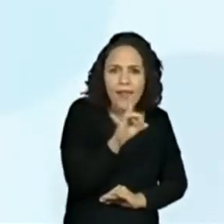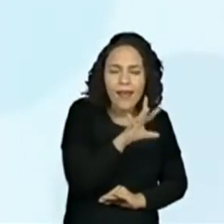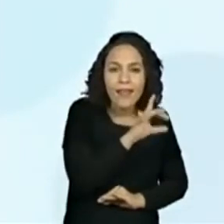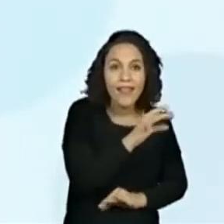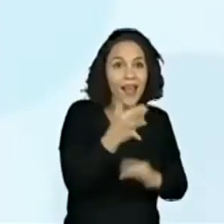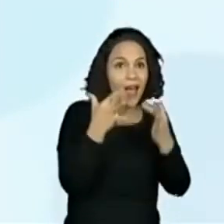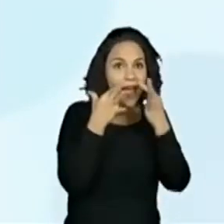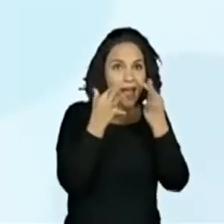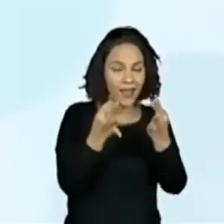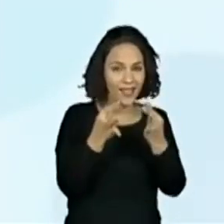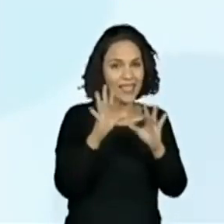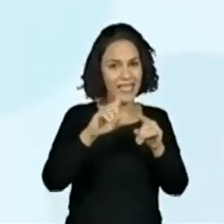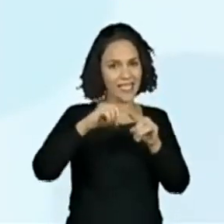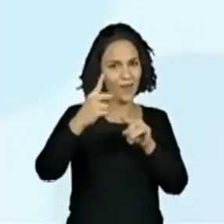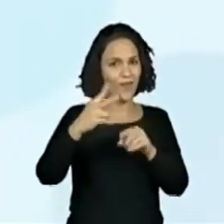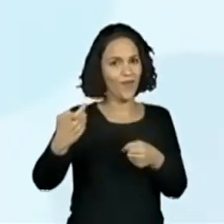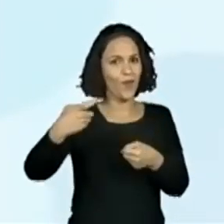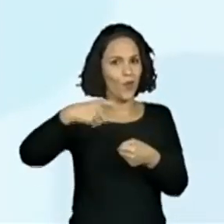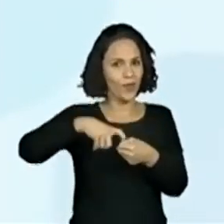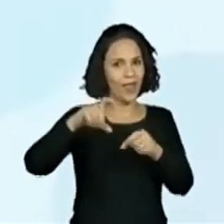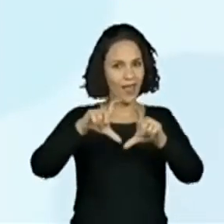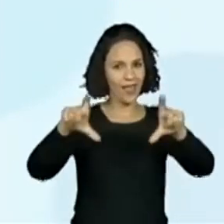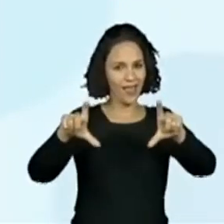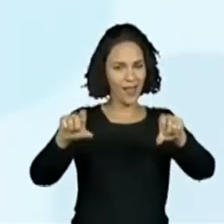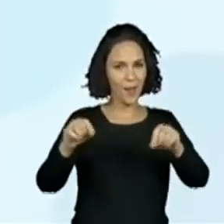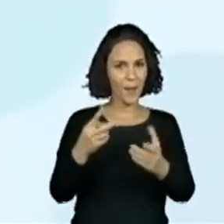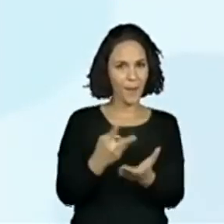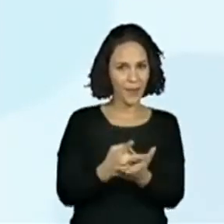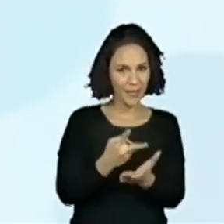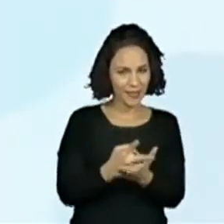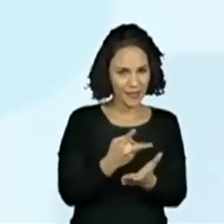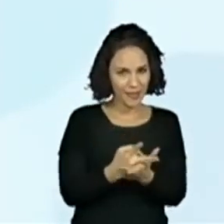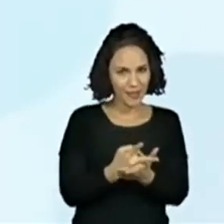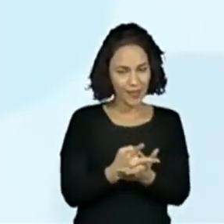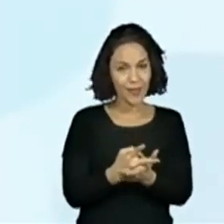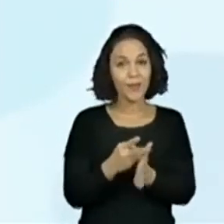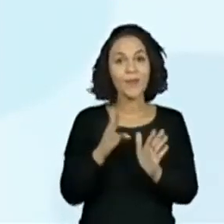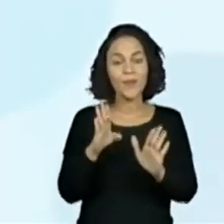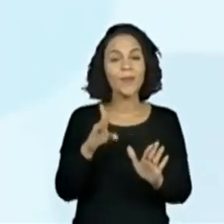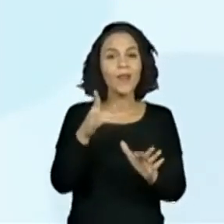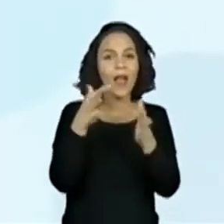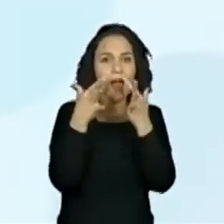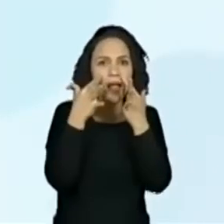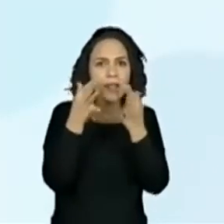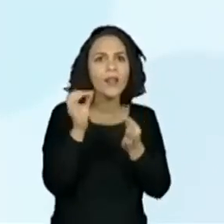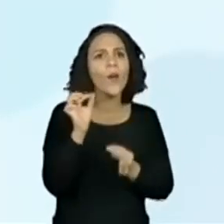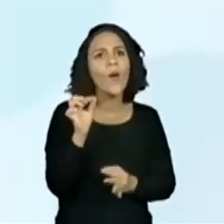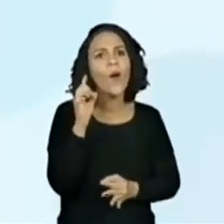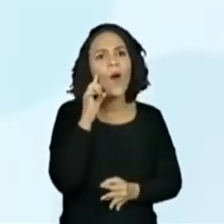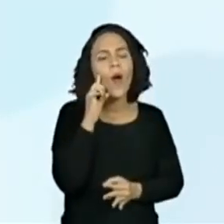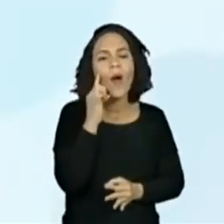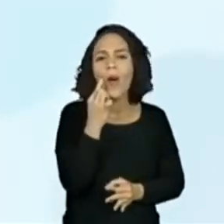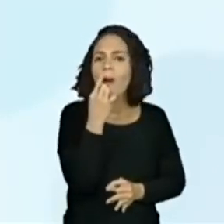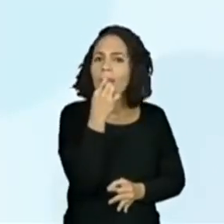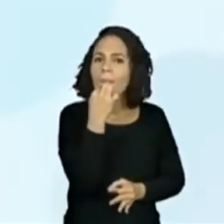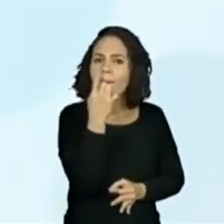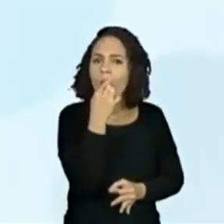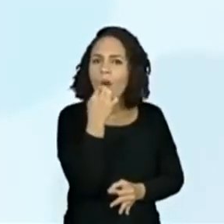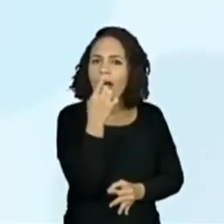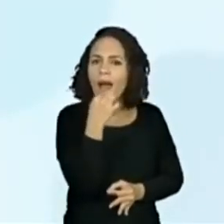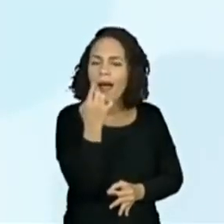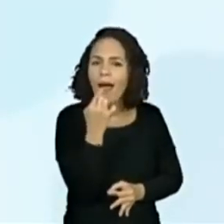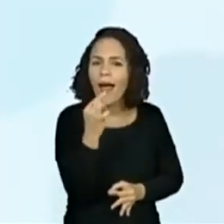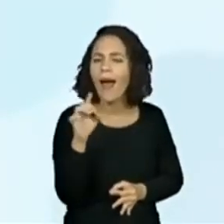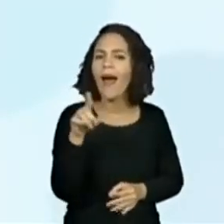essa imagem vai voltar no decorrer dessa aula e eu vou chamar a atenção de vocês para os aparelhos bucais de